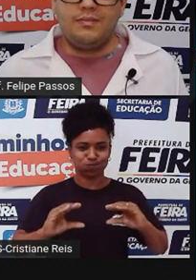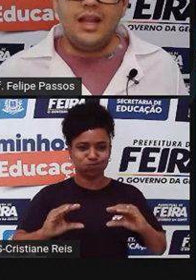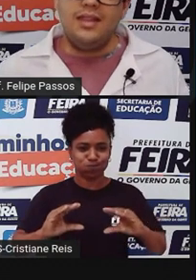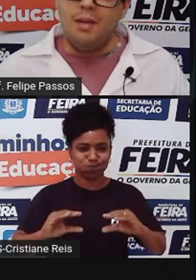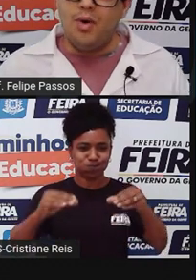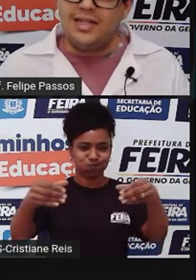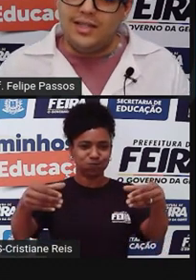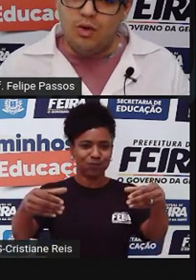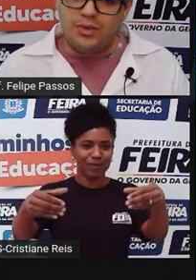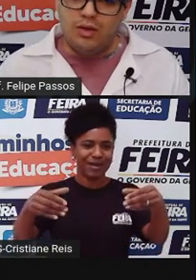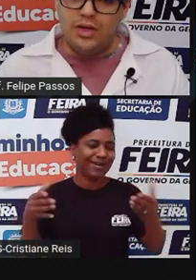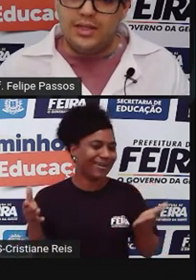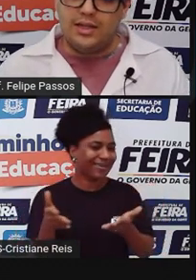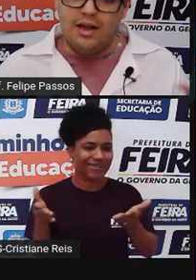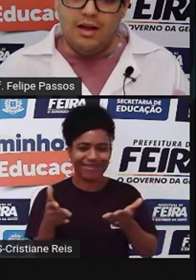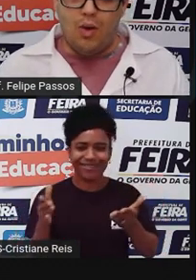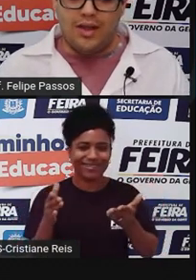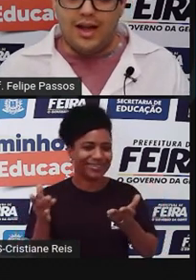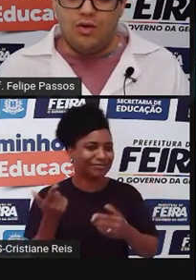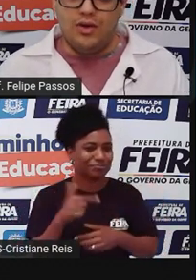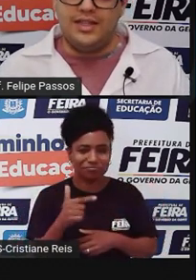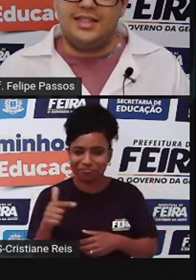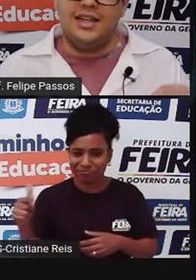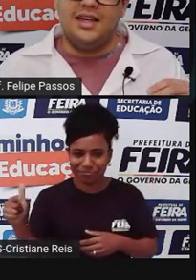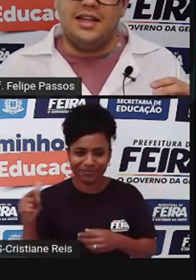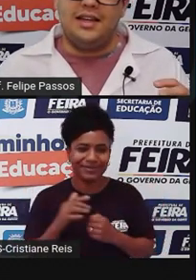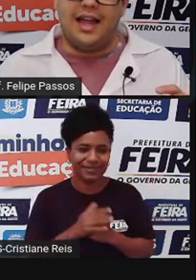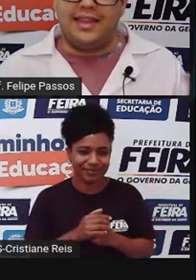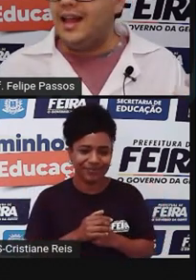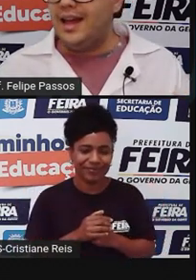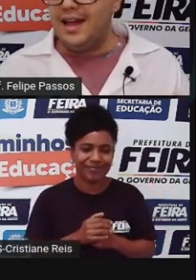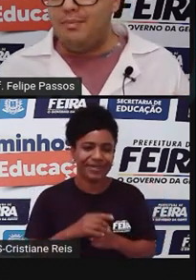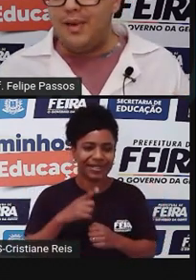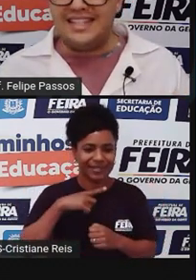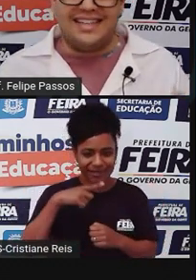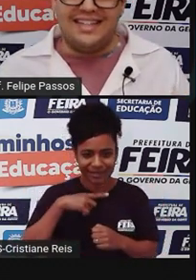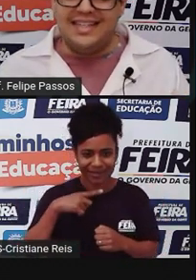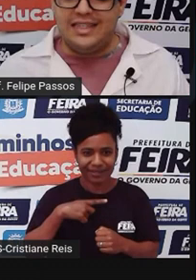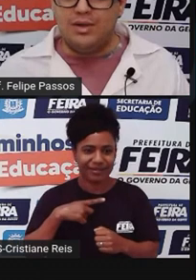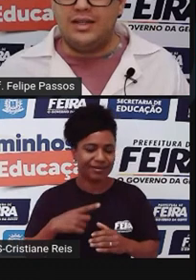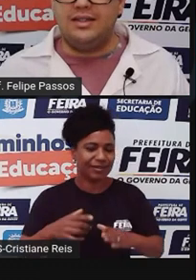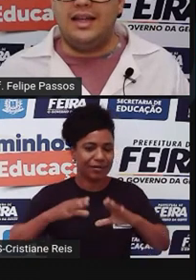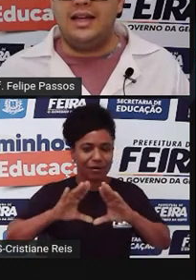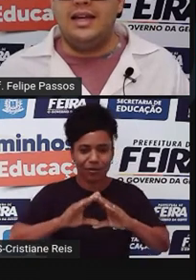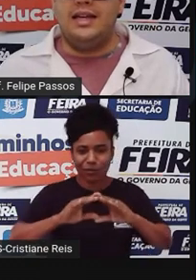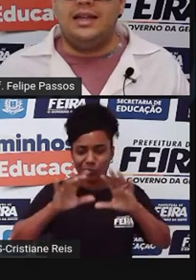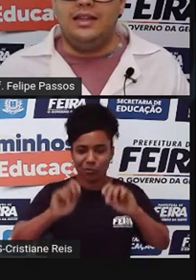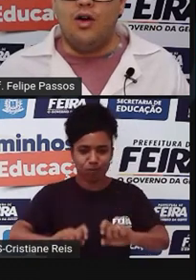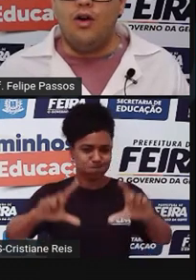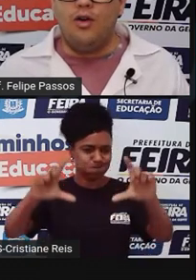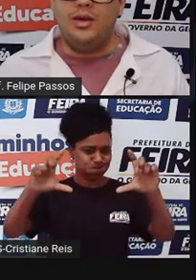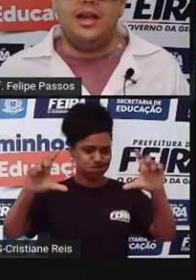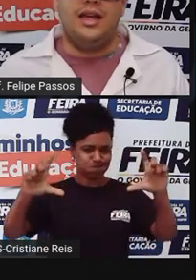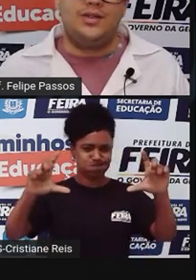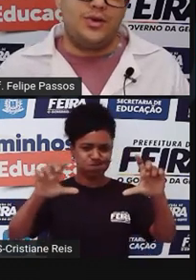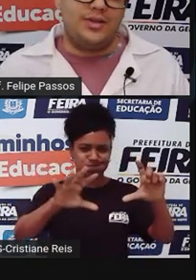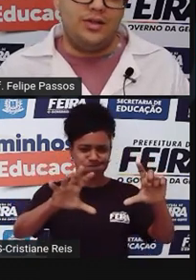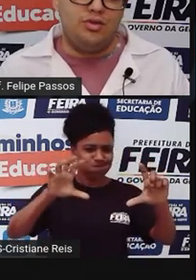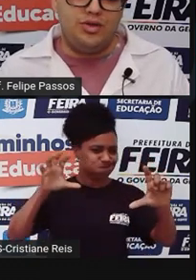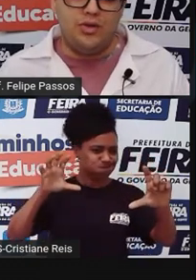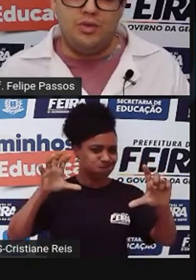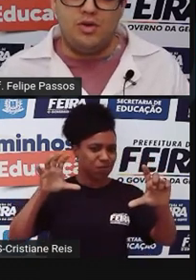aí depois esses computadores quadradões e até ela era pesadíssima né enorme